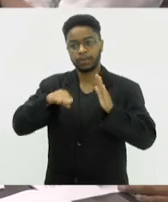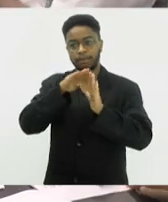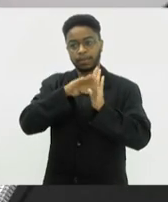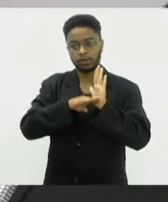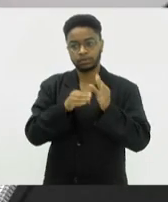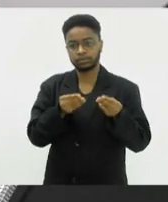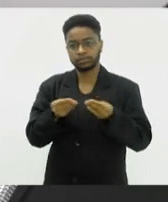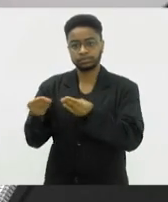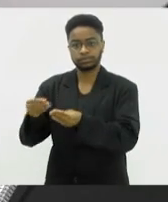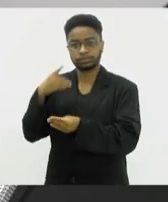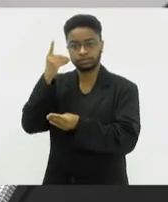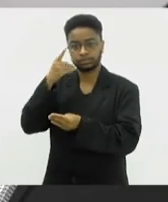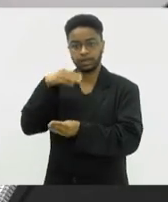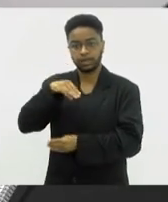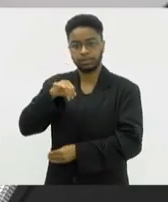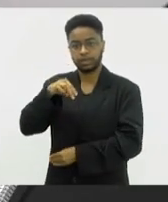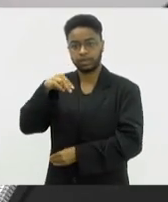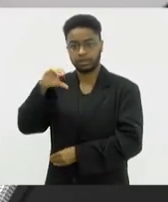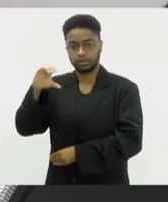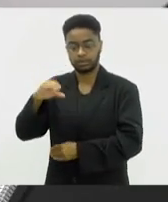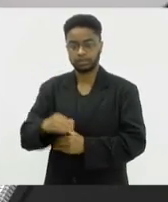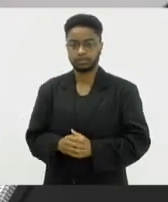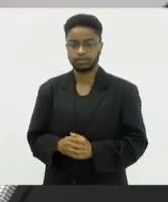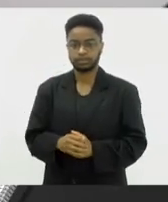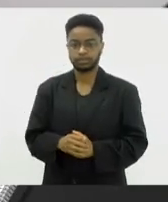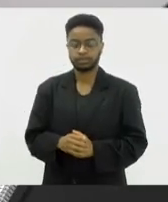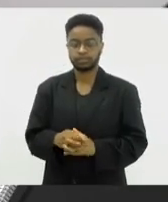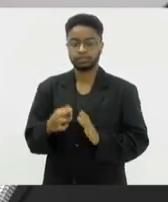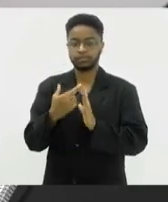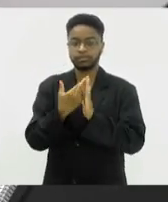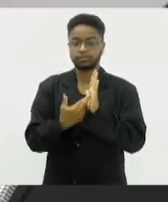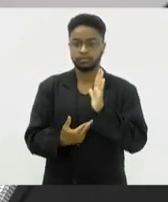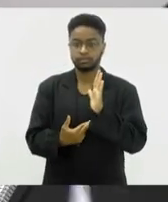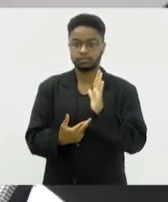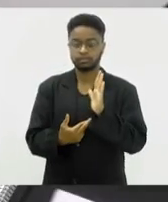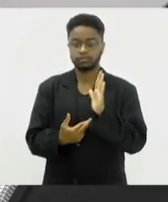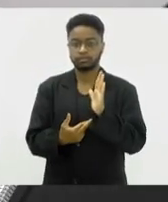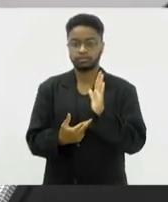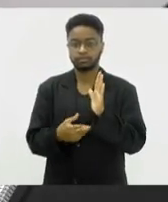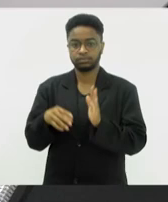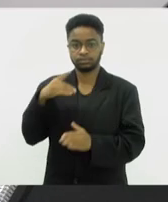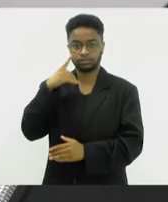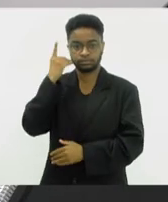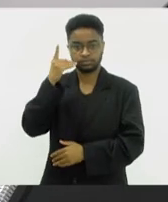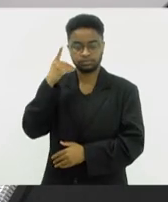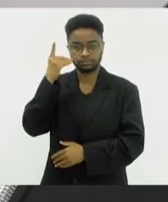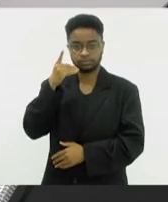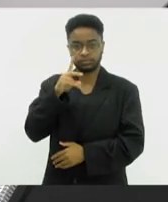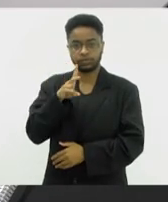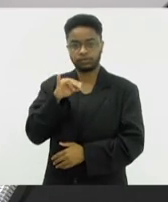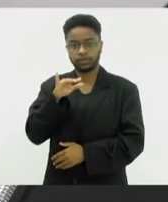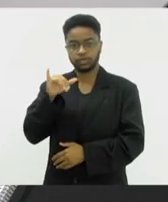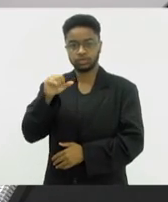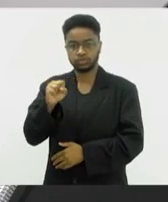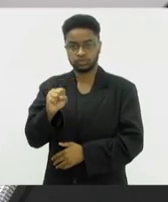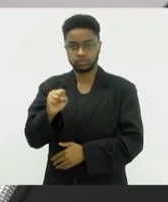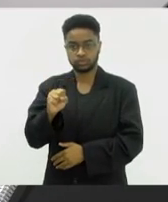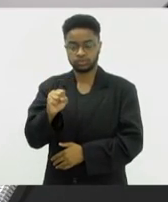vista para o deputado Carlos Mink. Relatoria do deputado